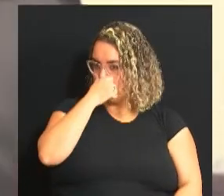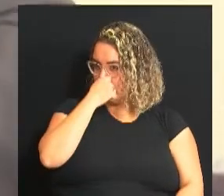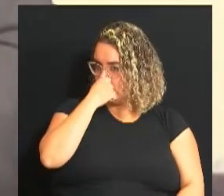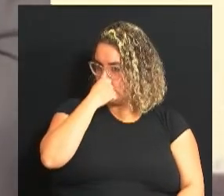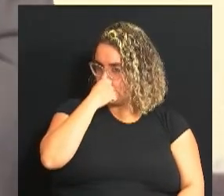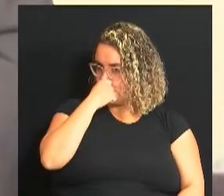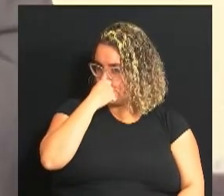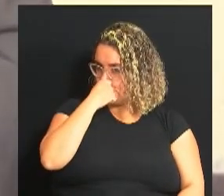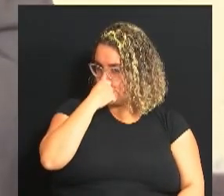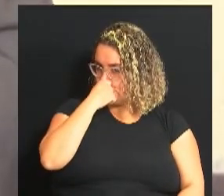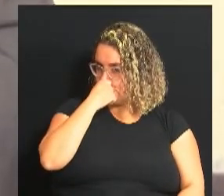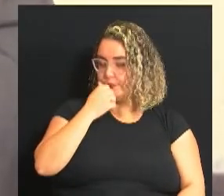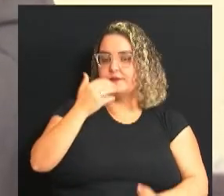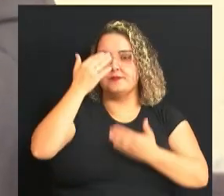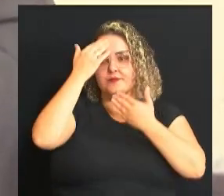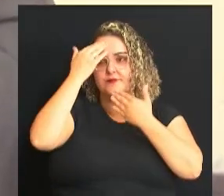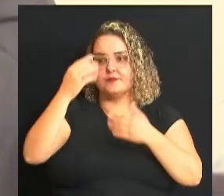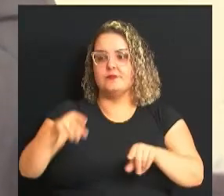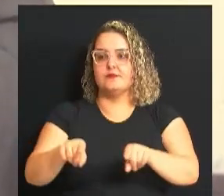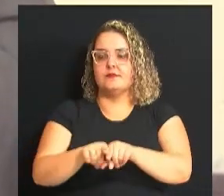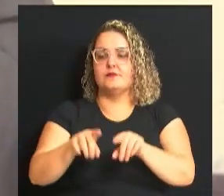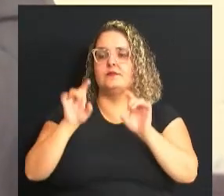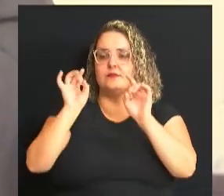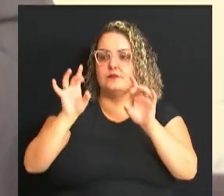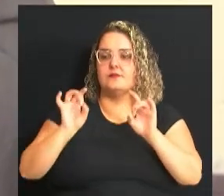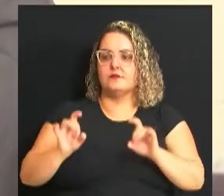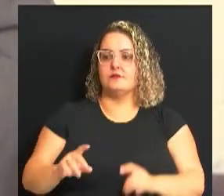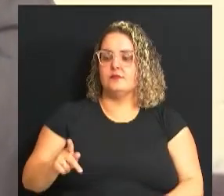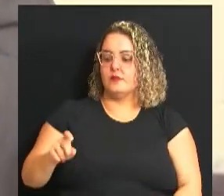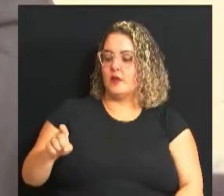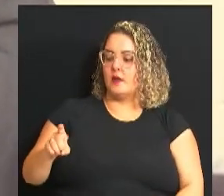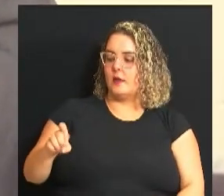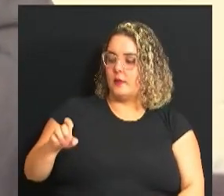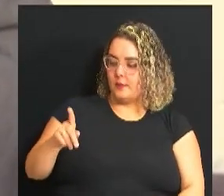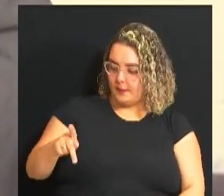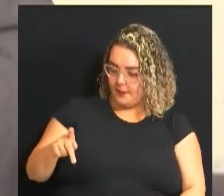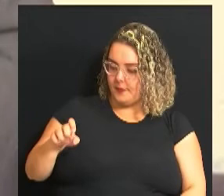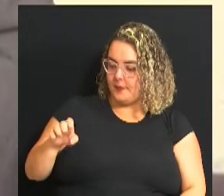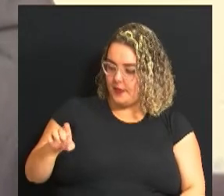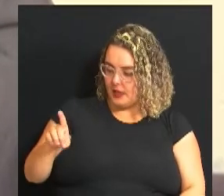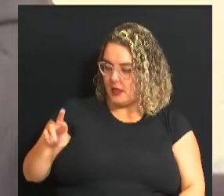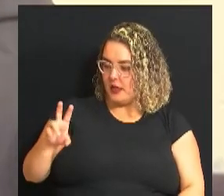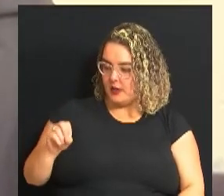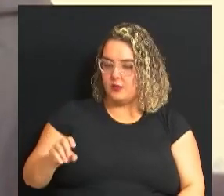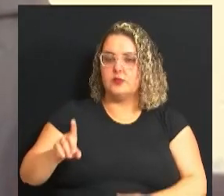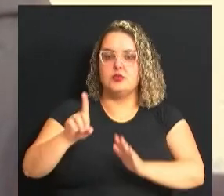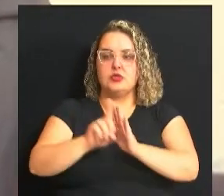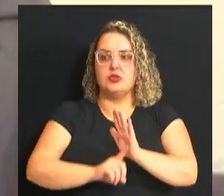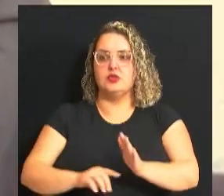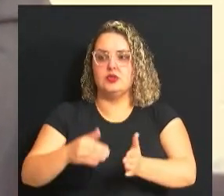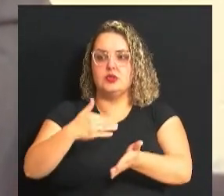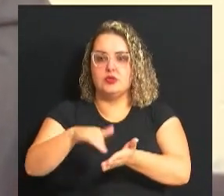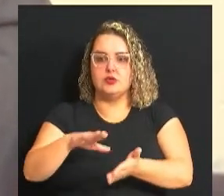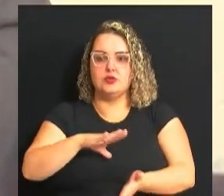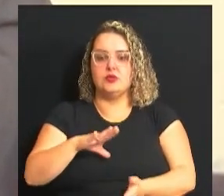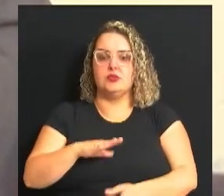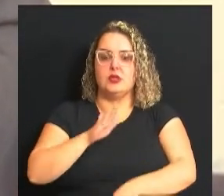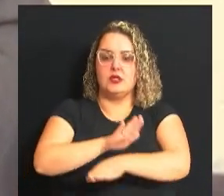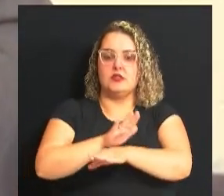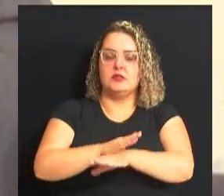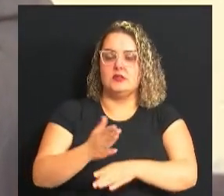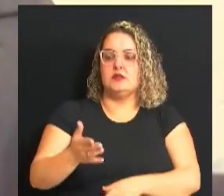Pessoas. Agradecer também de forma especial o Pedro Costa, diretor da Secretaria Municipal de Assistência Social e Pessoa